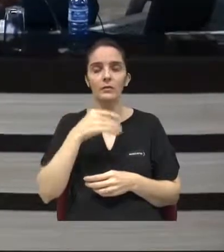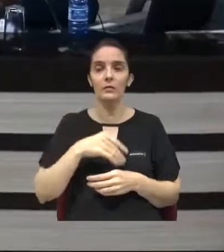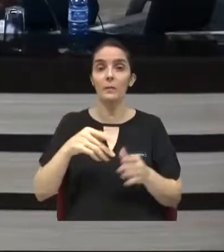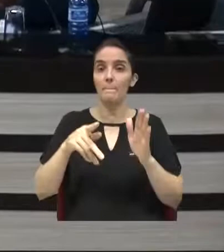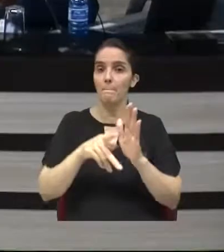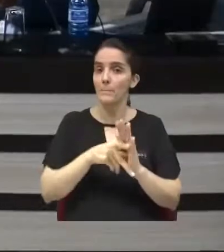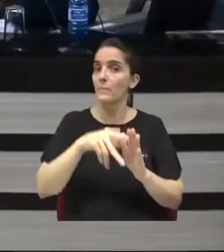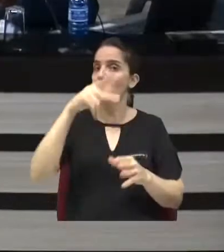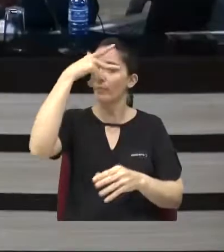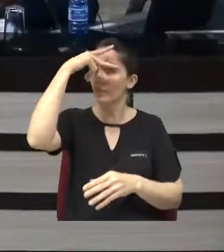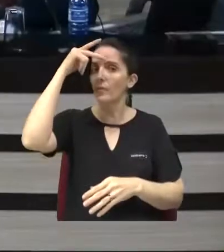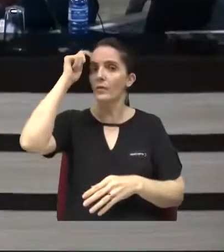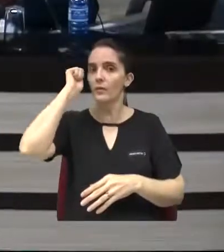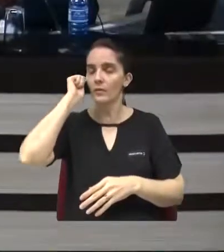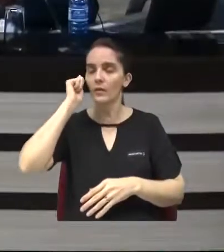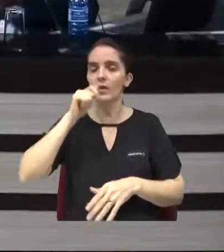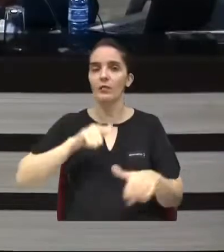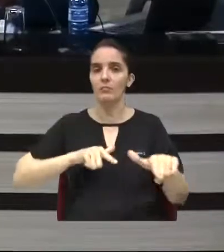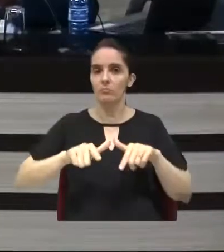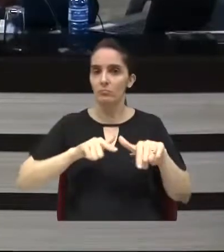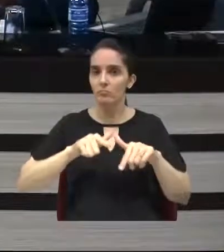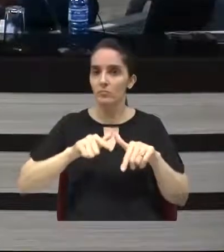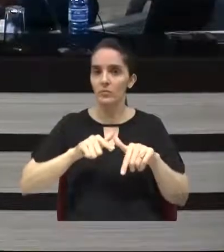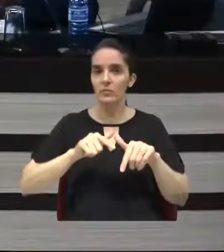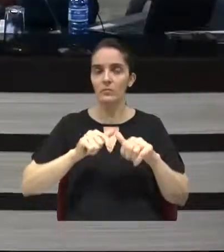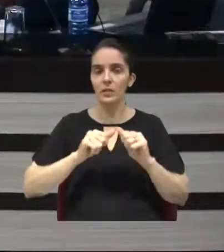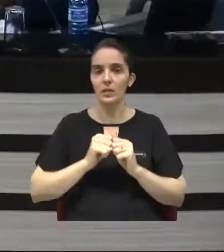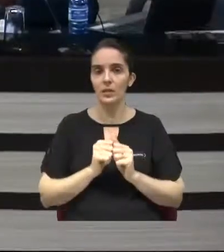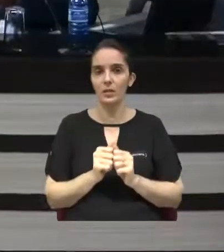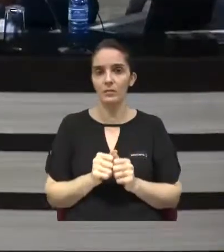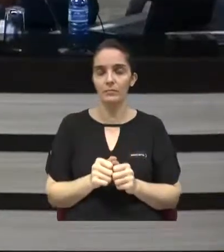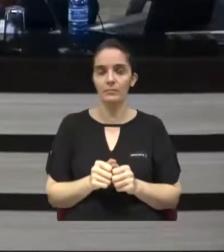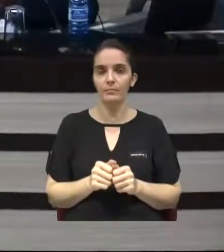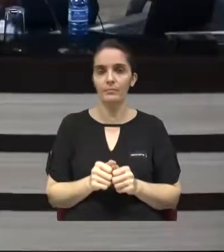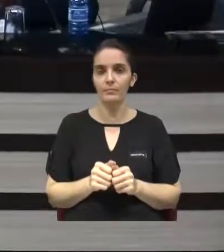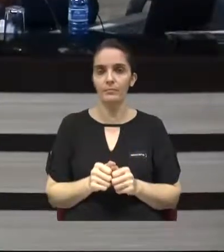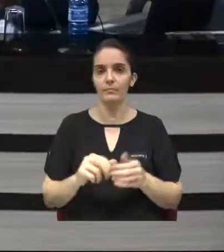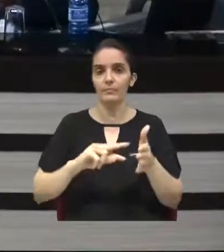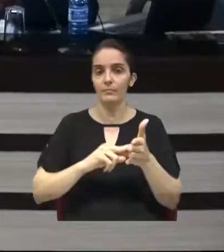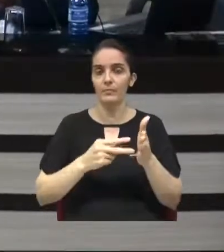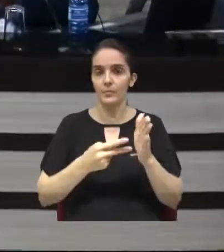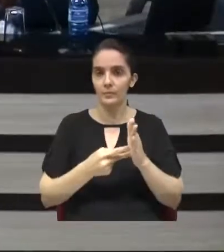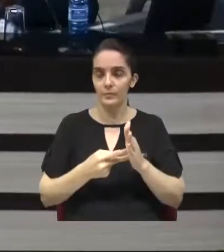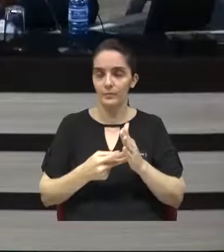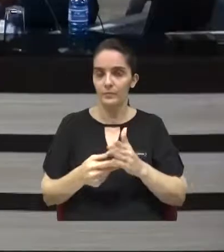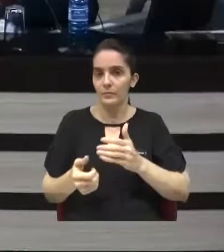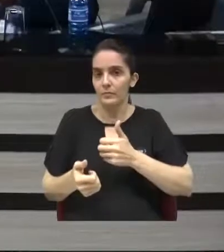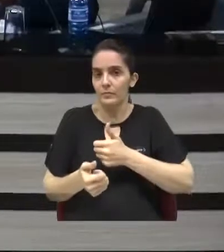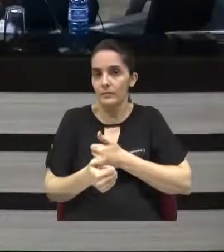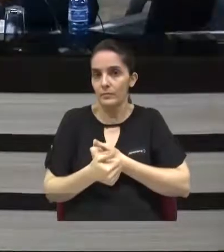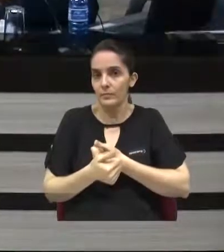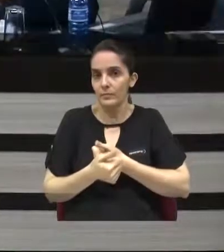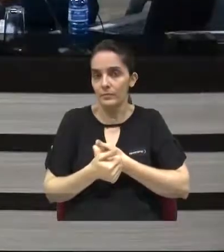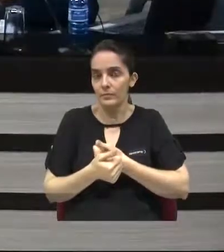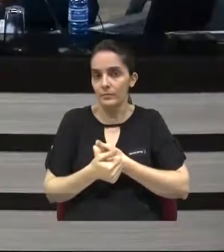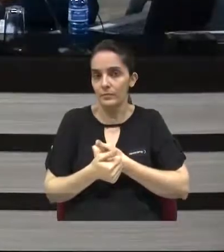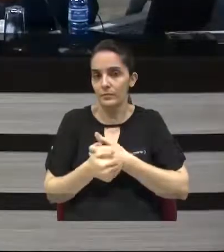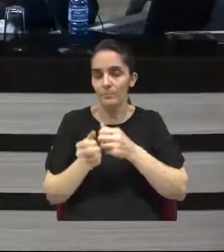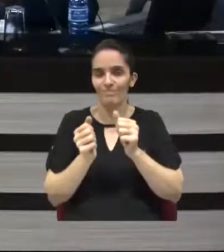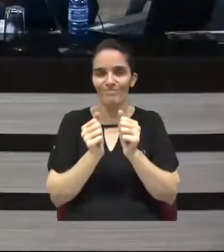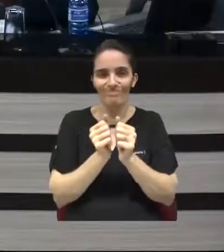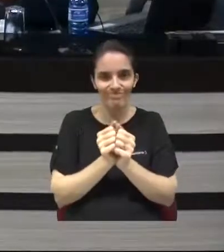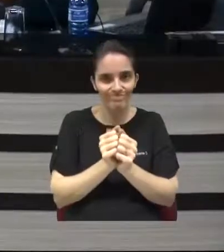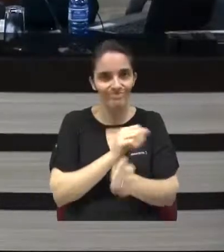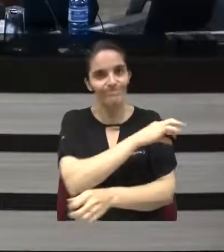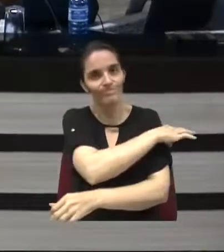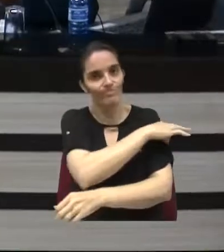de Limeira, exercendo o cargo de confiança, o que denota clara proximidade com o Poder Executivo,